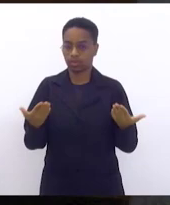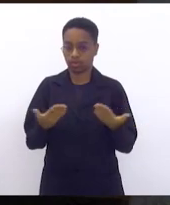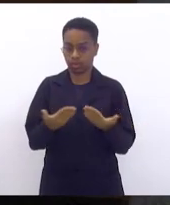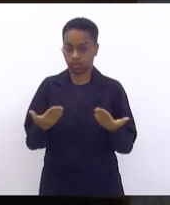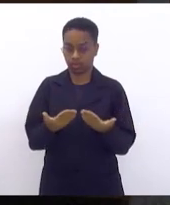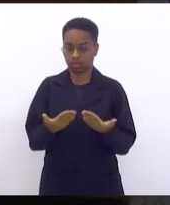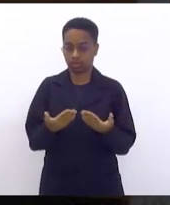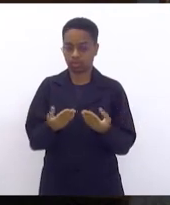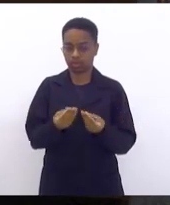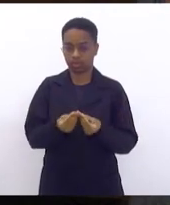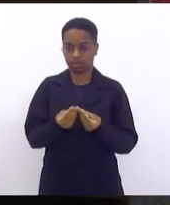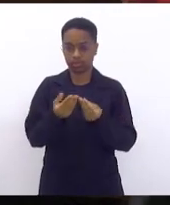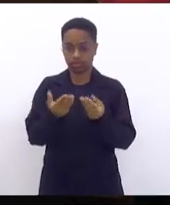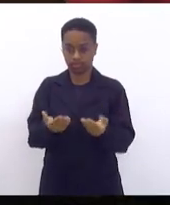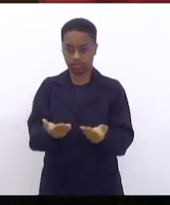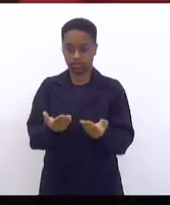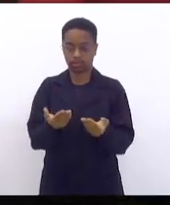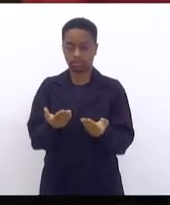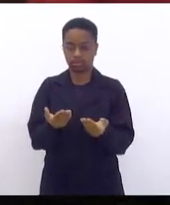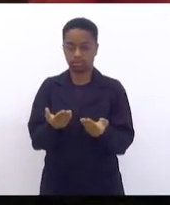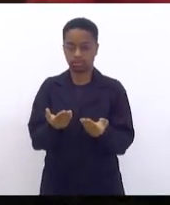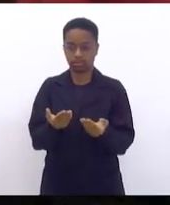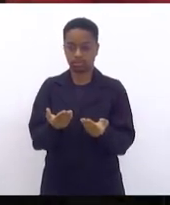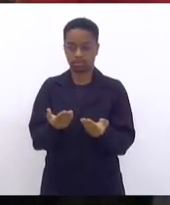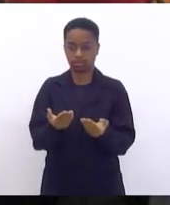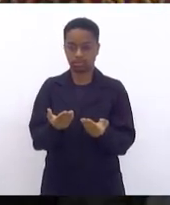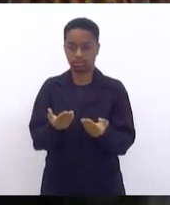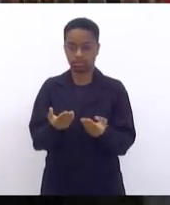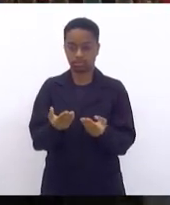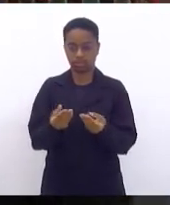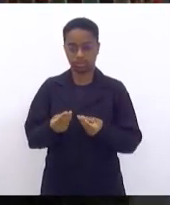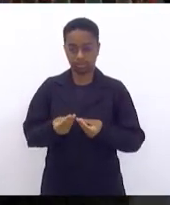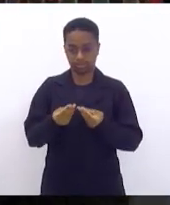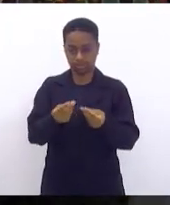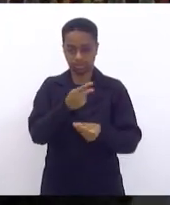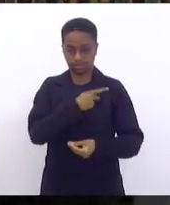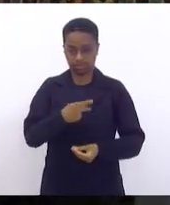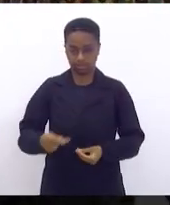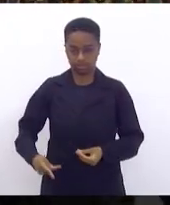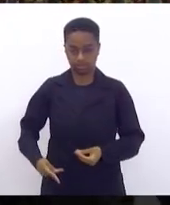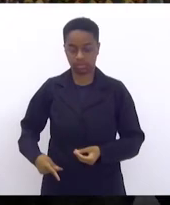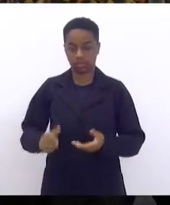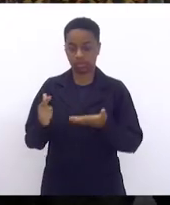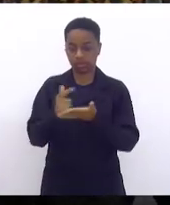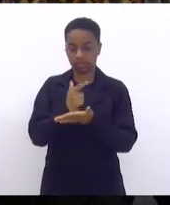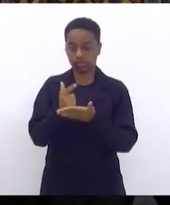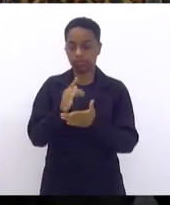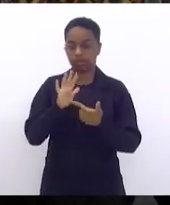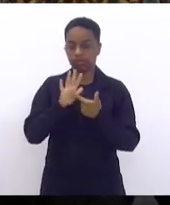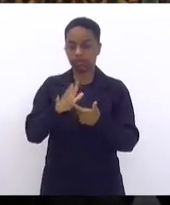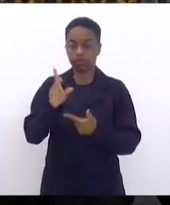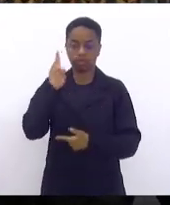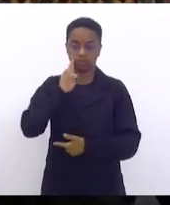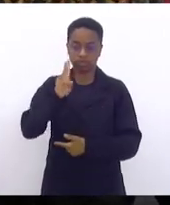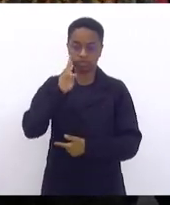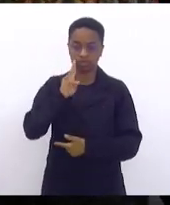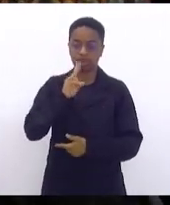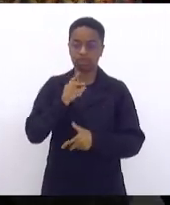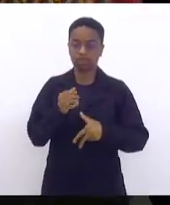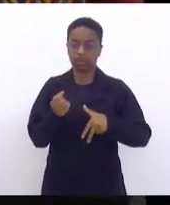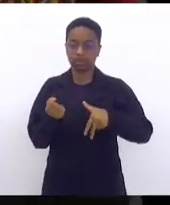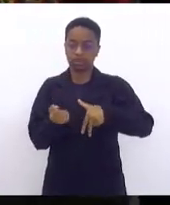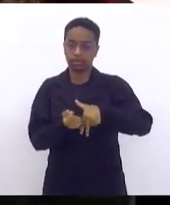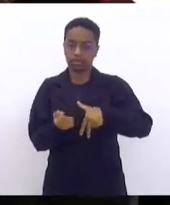estar entregando, presidente, às suas mãos, um livro que fala da história da Embaixada da Itália